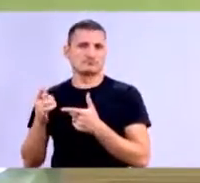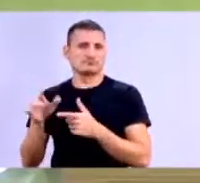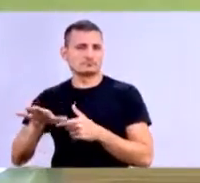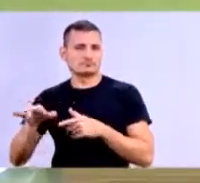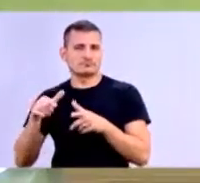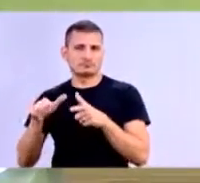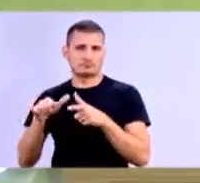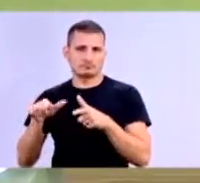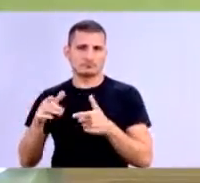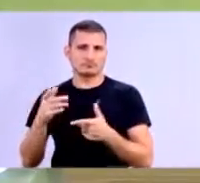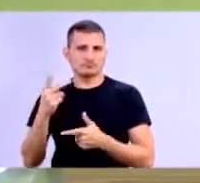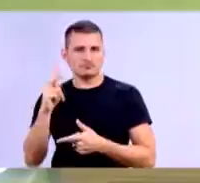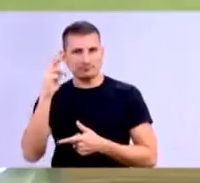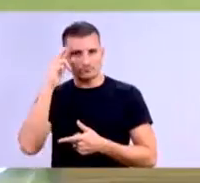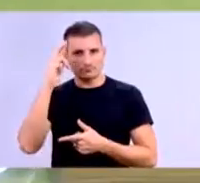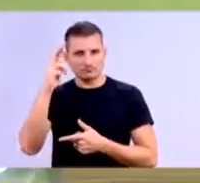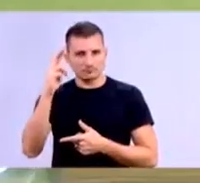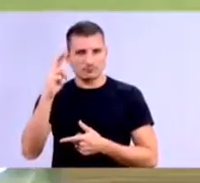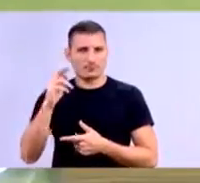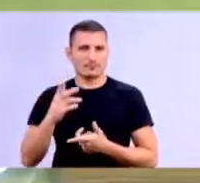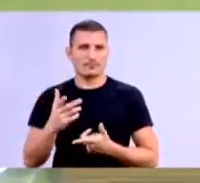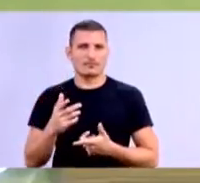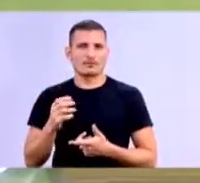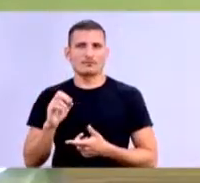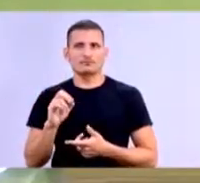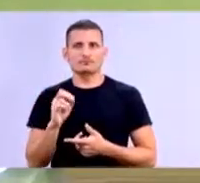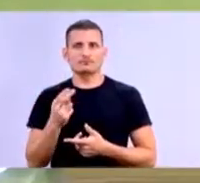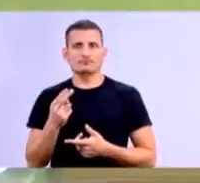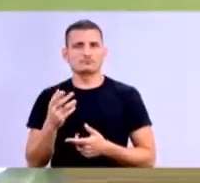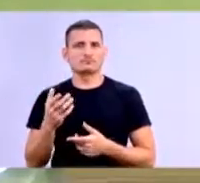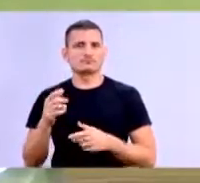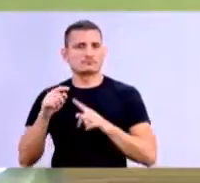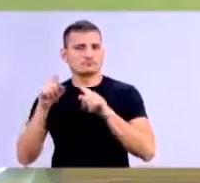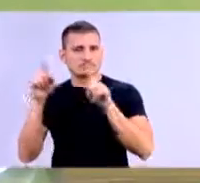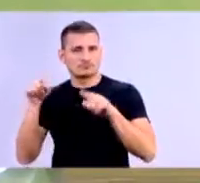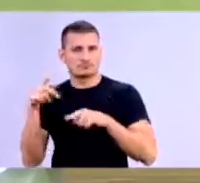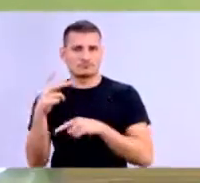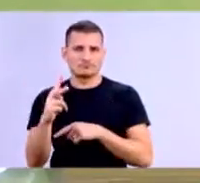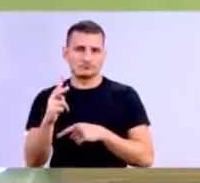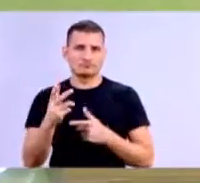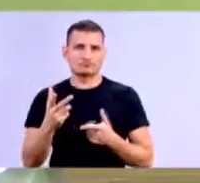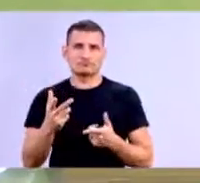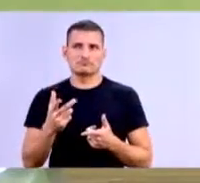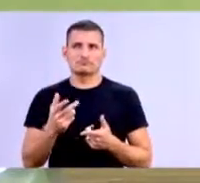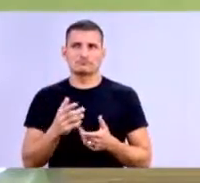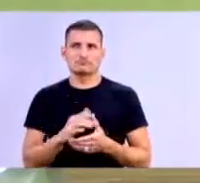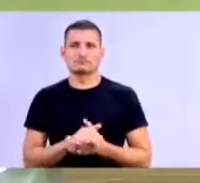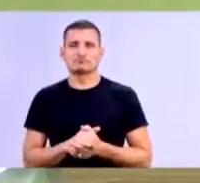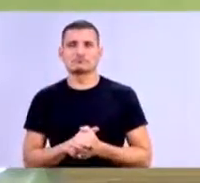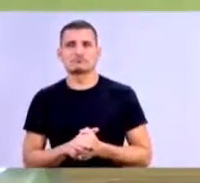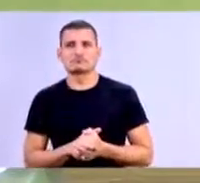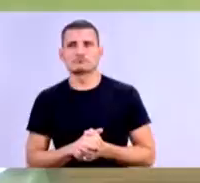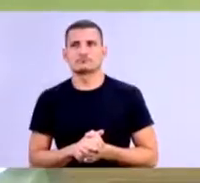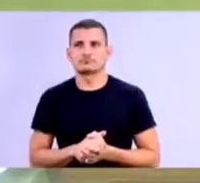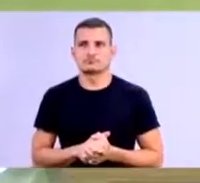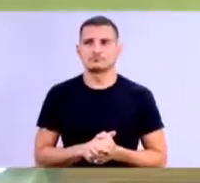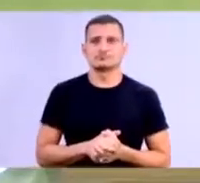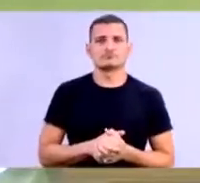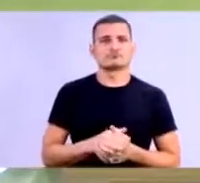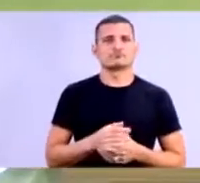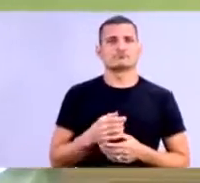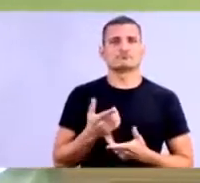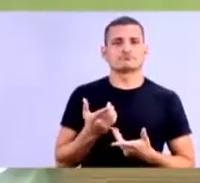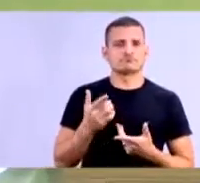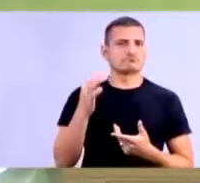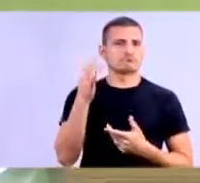de trabalho, para o seu chefe ou para um funcionário seu, né? Por que não também você abrir uma empresa depois